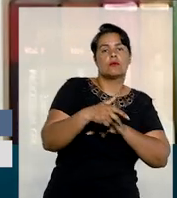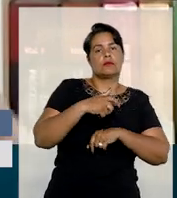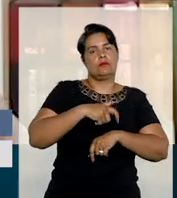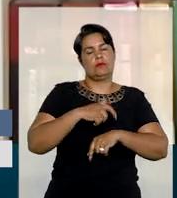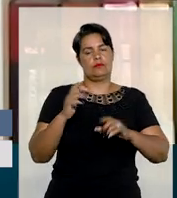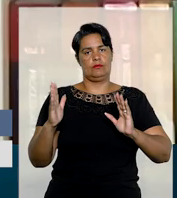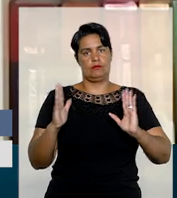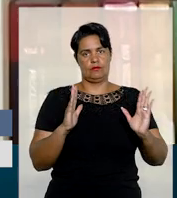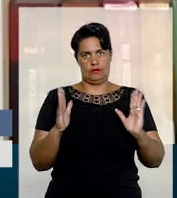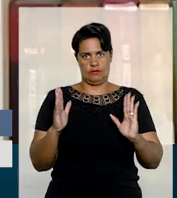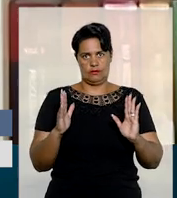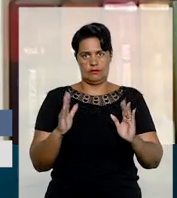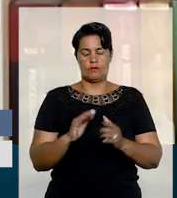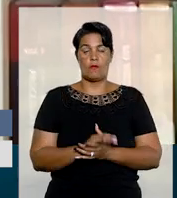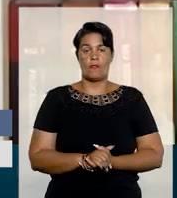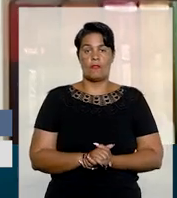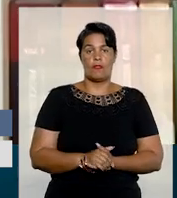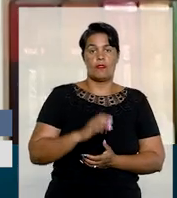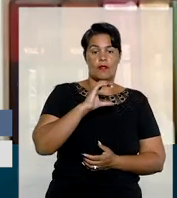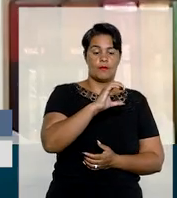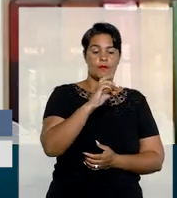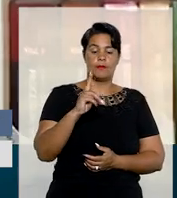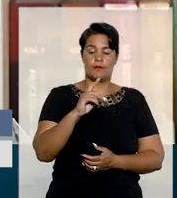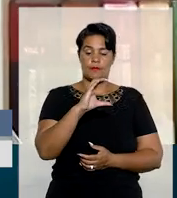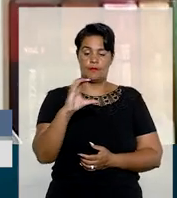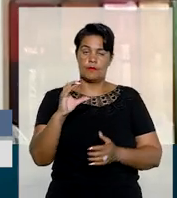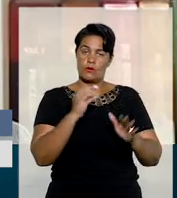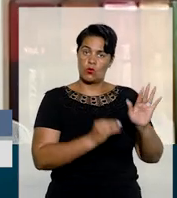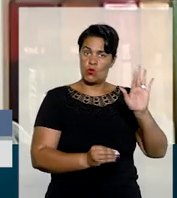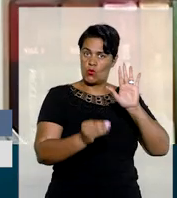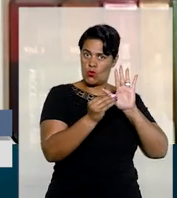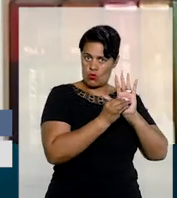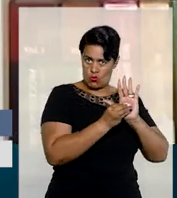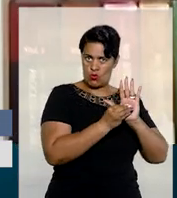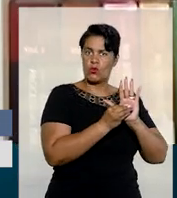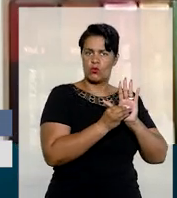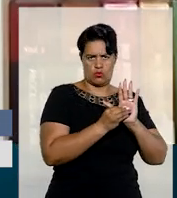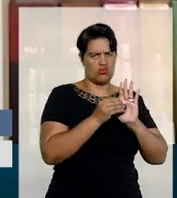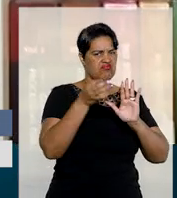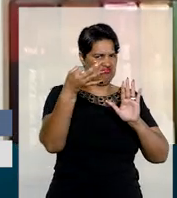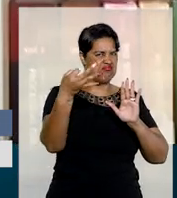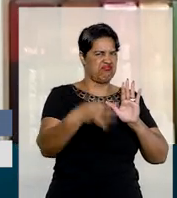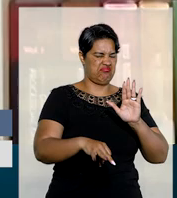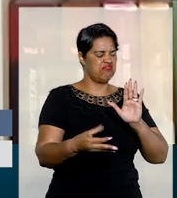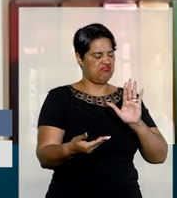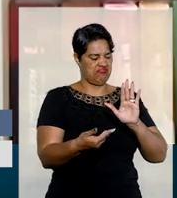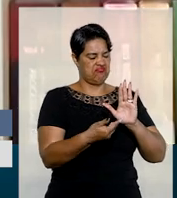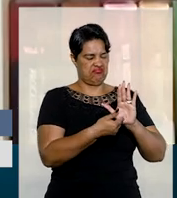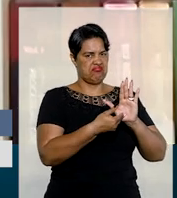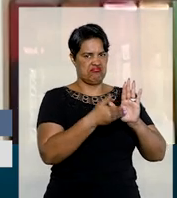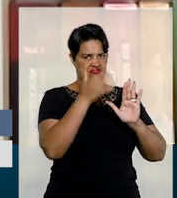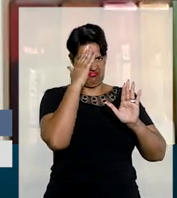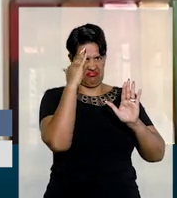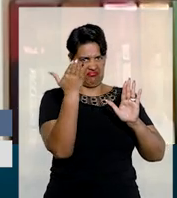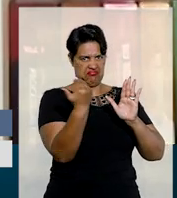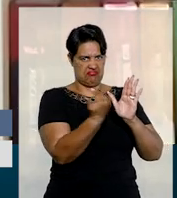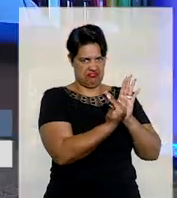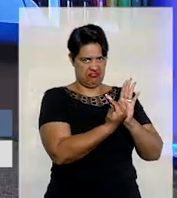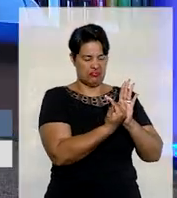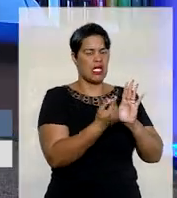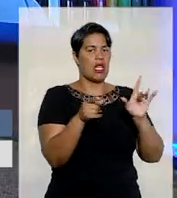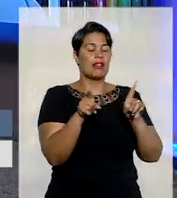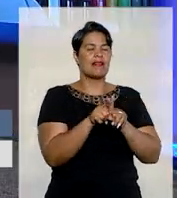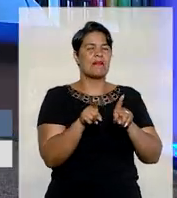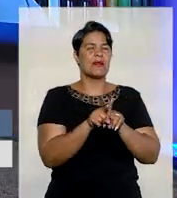declaração, a interrupção do prazo. E o CPC foi além, e com isso, um acerto muito grande, não tenho dúvida